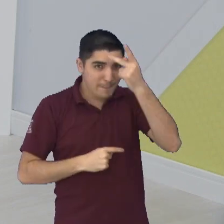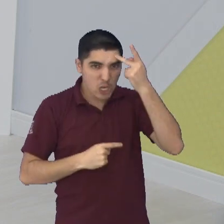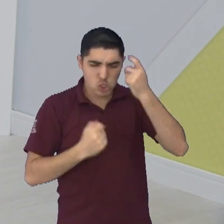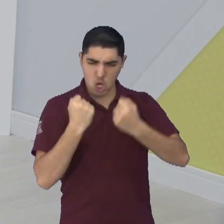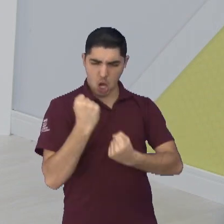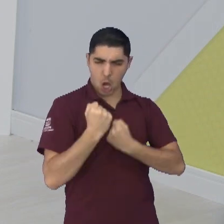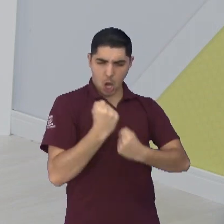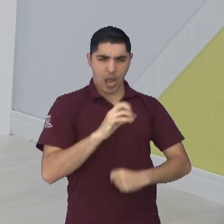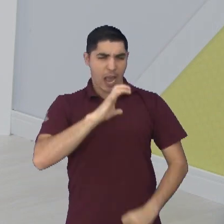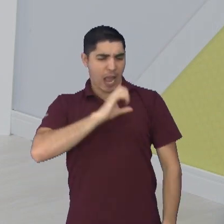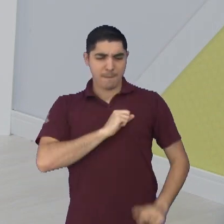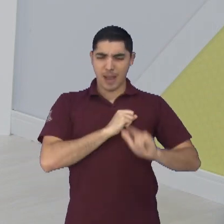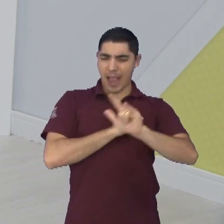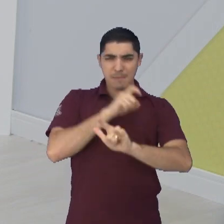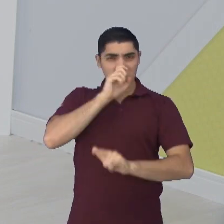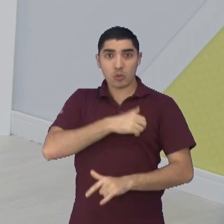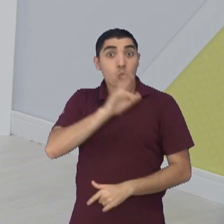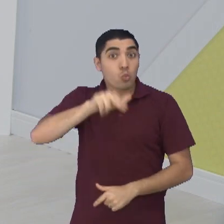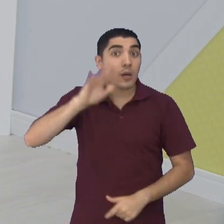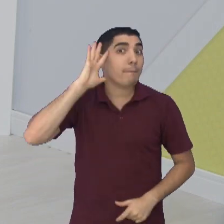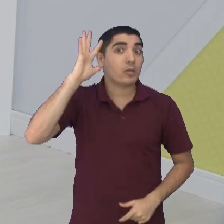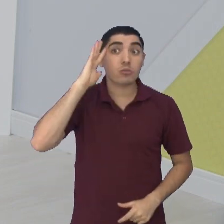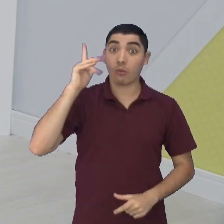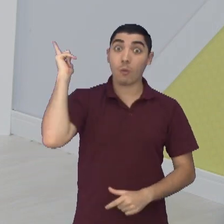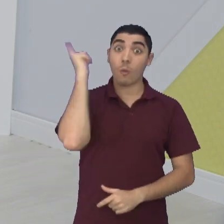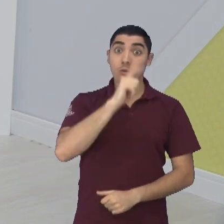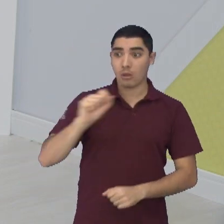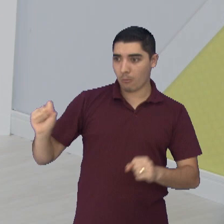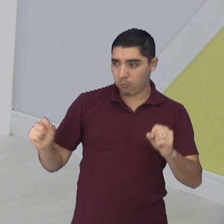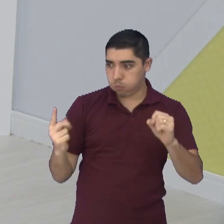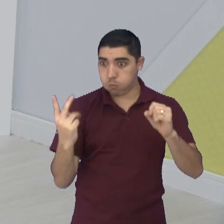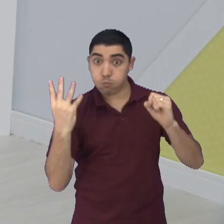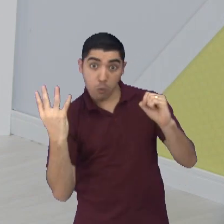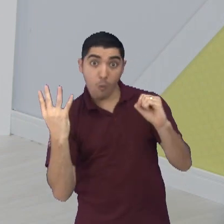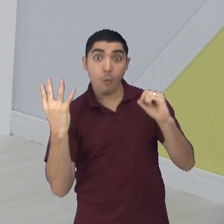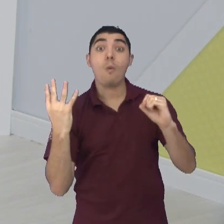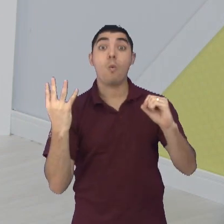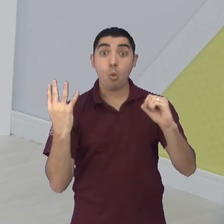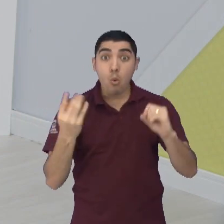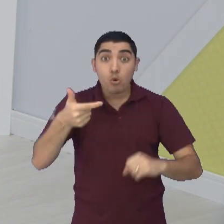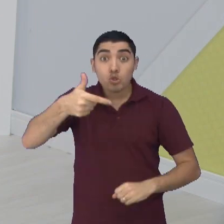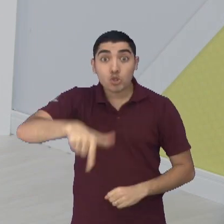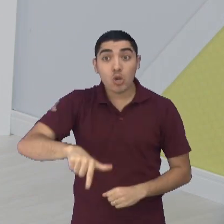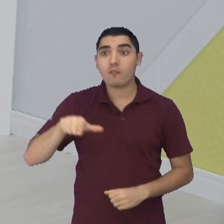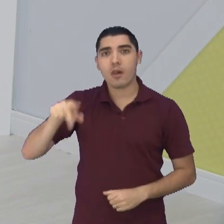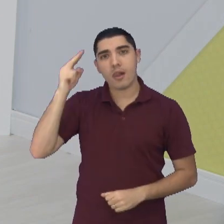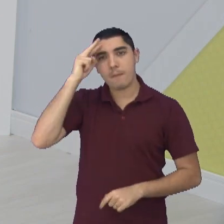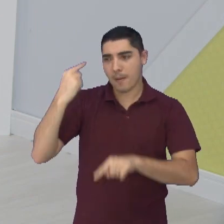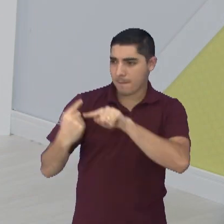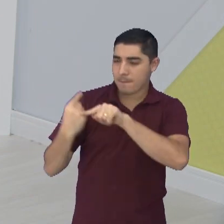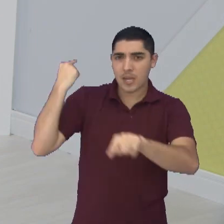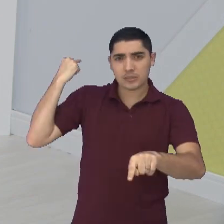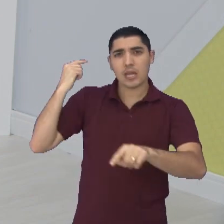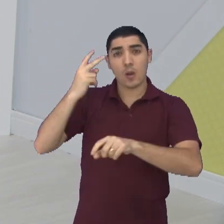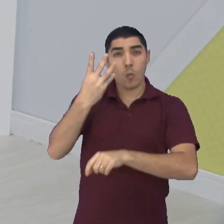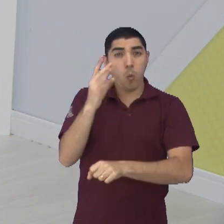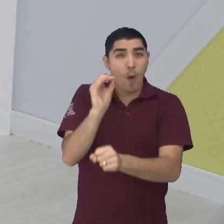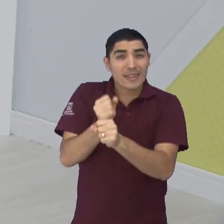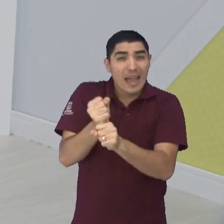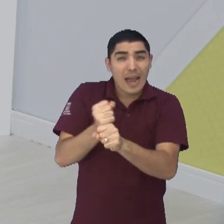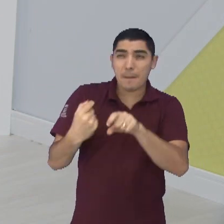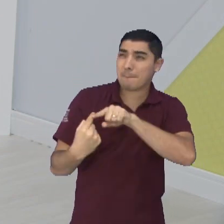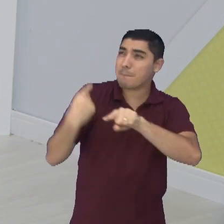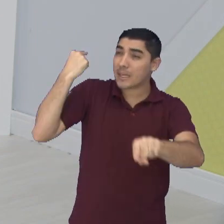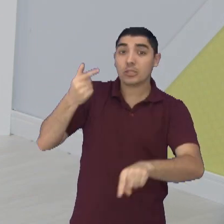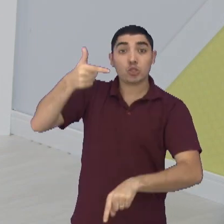o time esperaria uma goleada por 4-0 sobre o Marília, repetindo a maior goleada da história 40 anos depois.